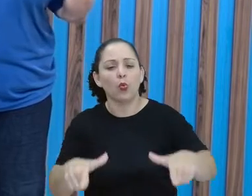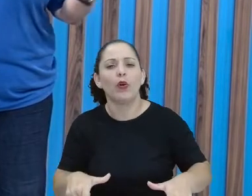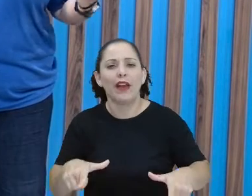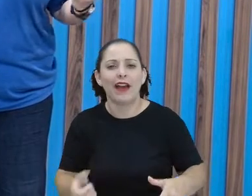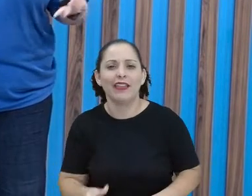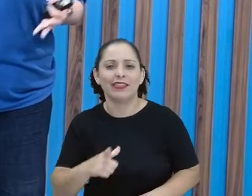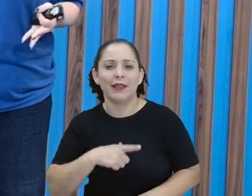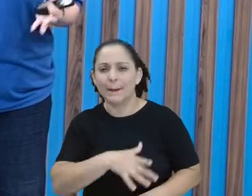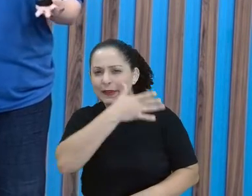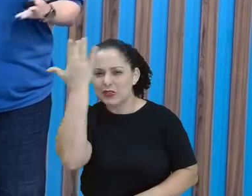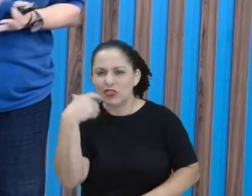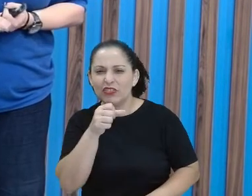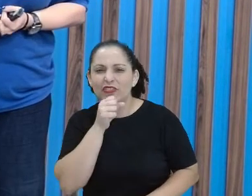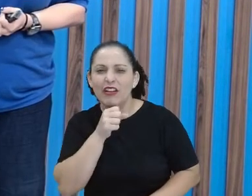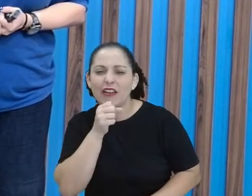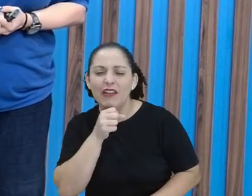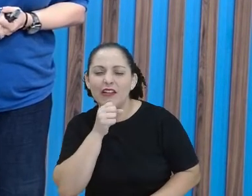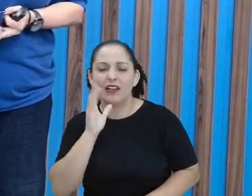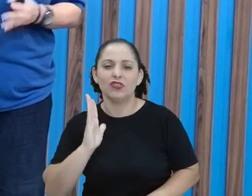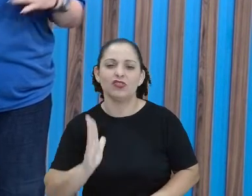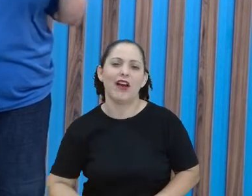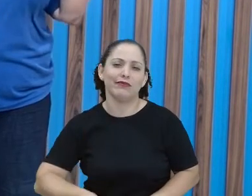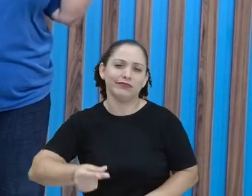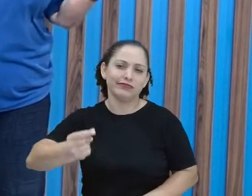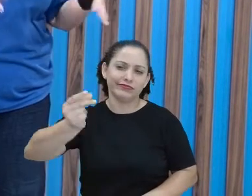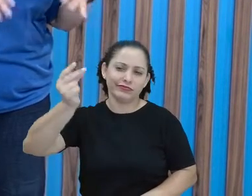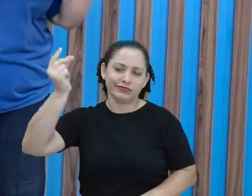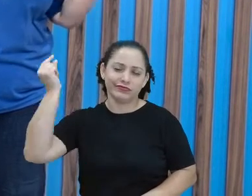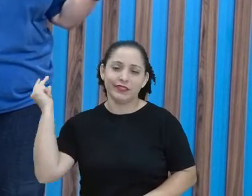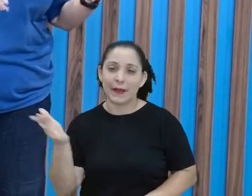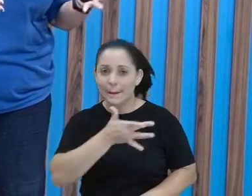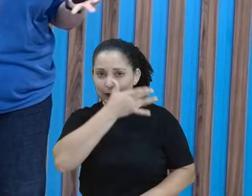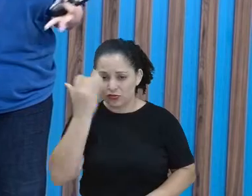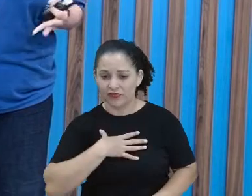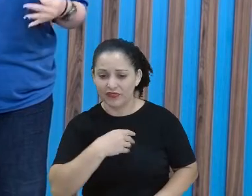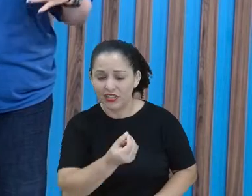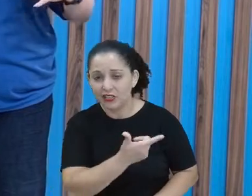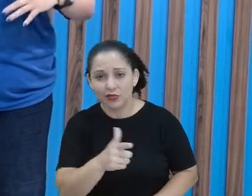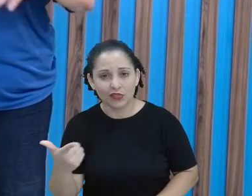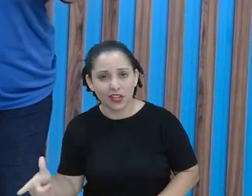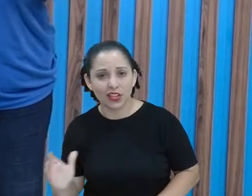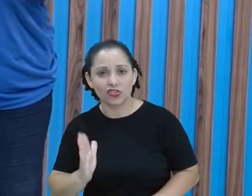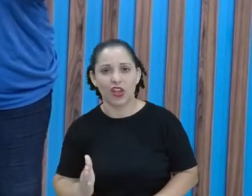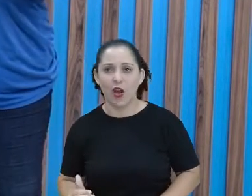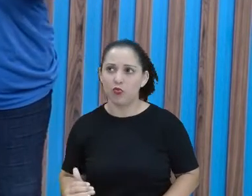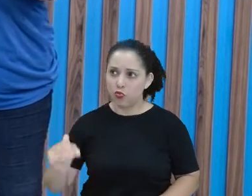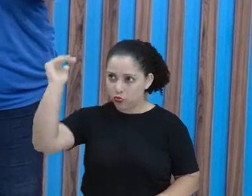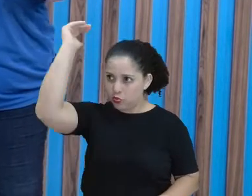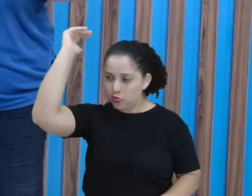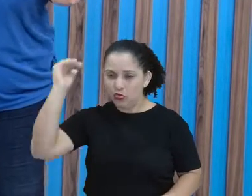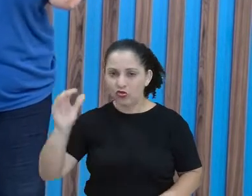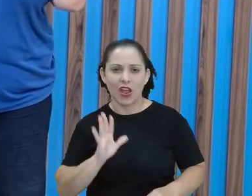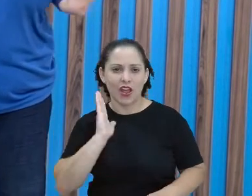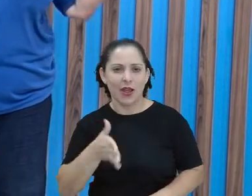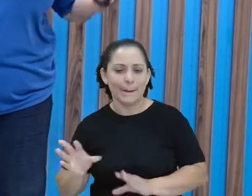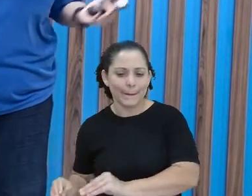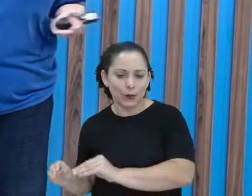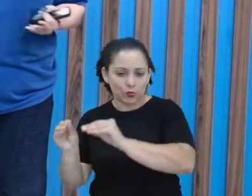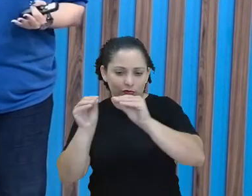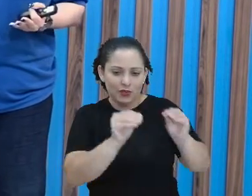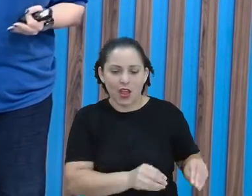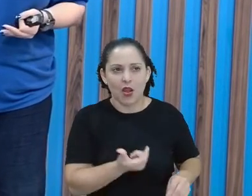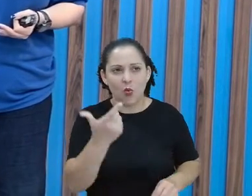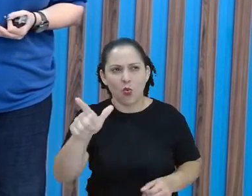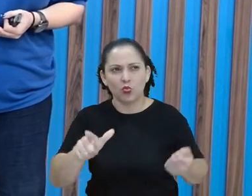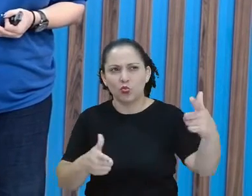muitos idosos, né? Já moram pessoas que não estão tendo filhos e tudo mais, os filhos já saíram da cidade para morar em